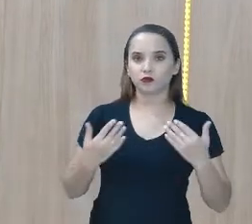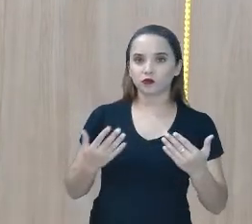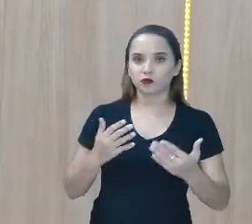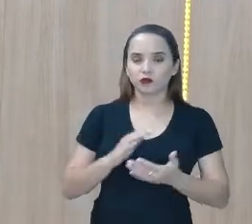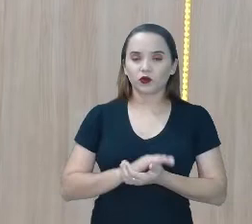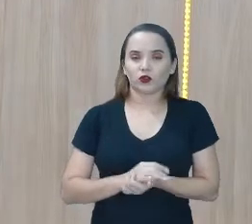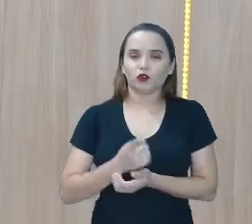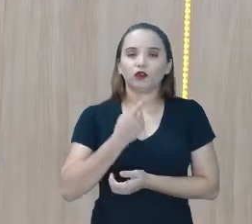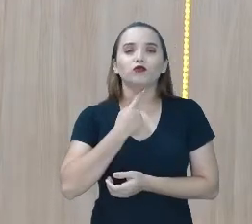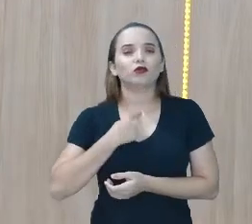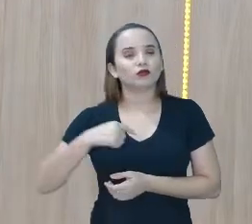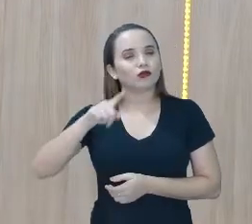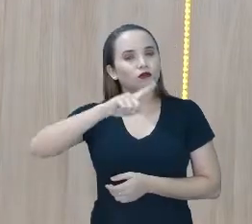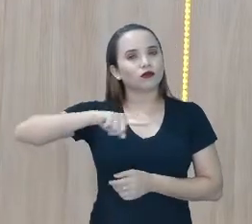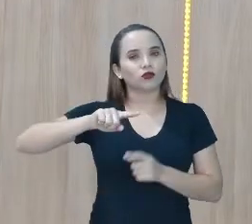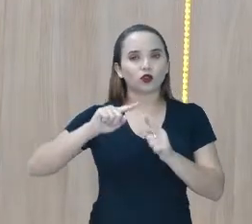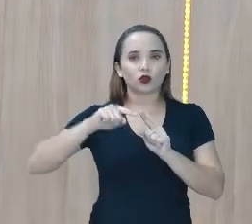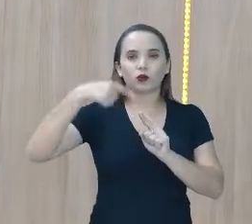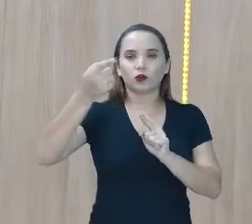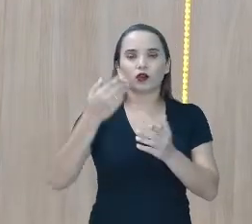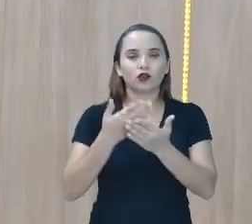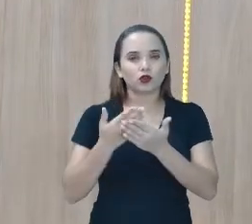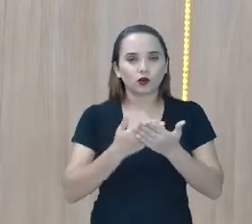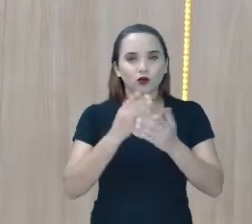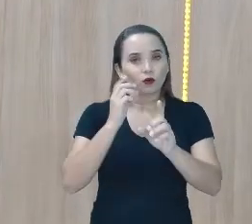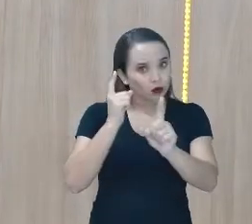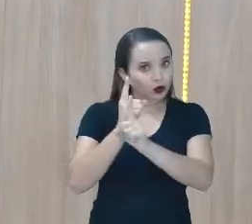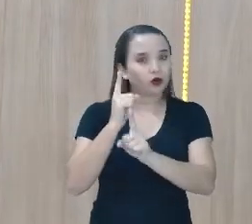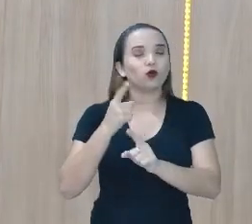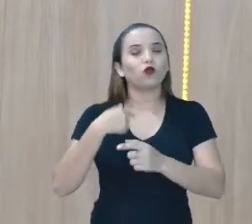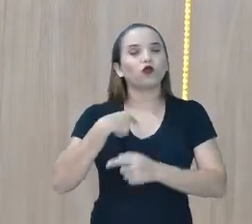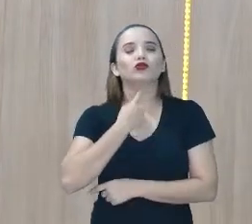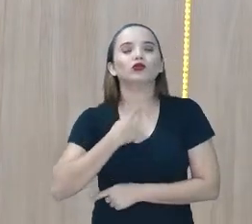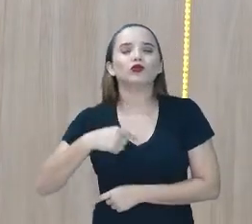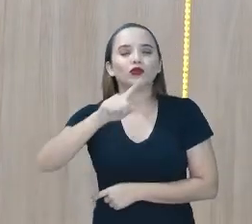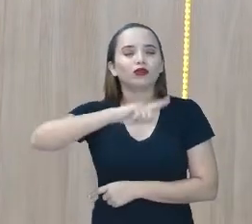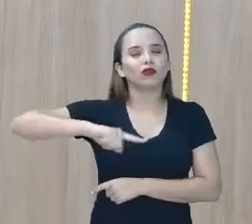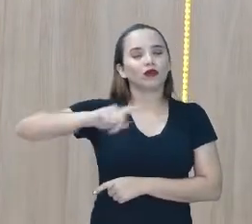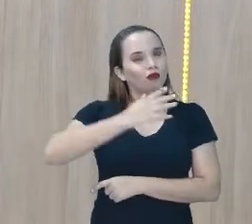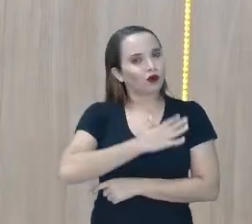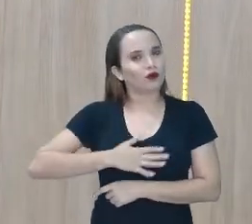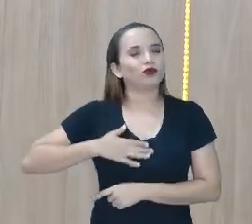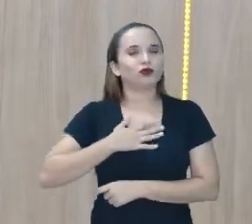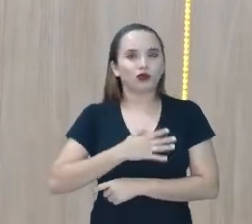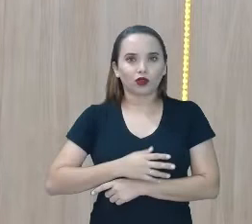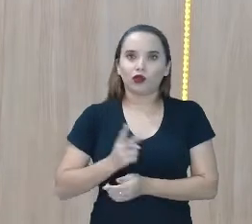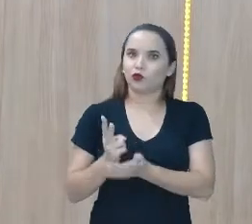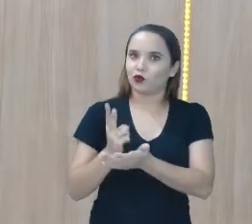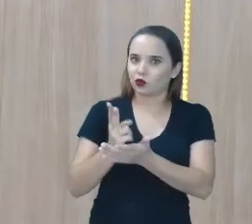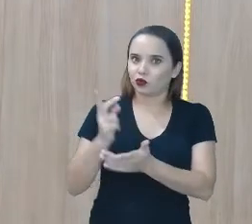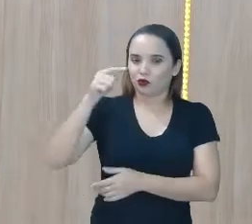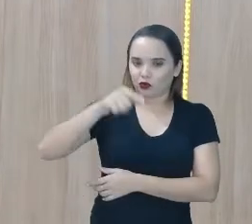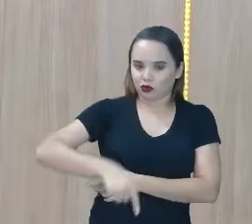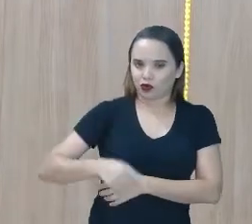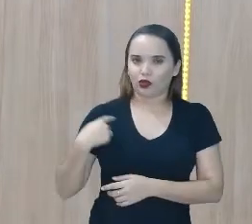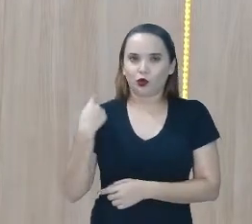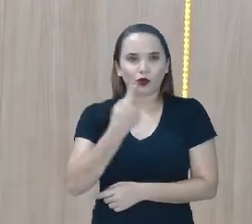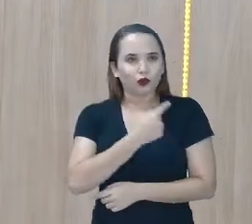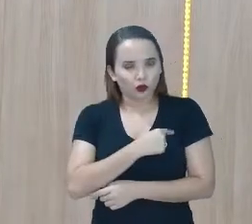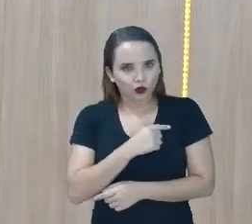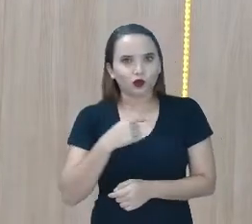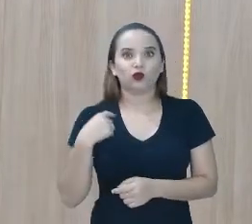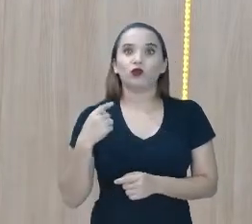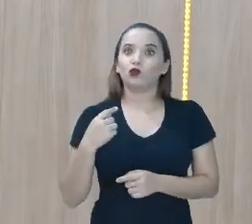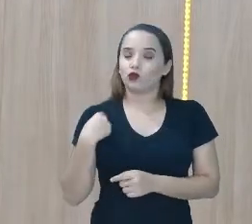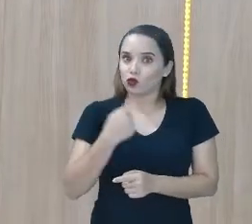Então, espero vocês para o próximo encontro, espero que vocês tenham gostado, permaneçam, fiquem com a gente, que a gente vai